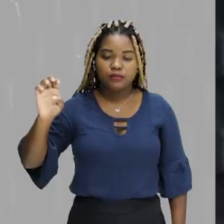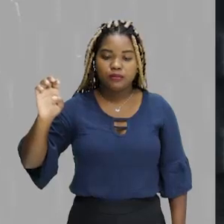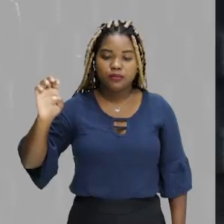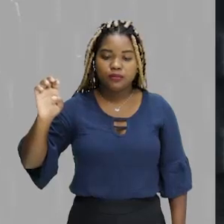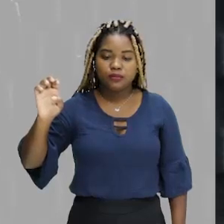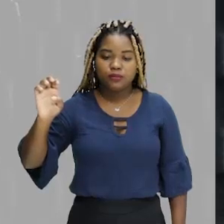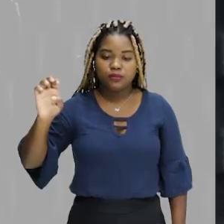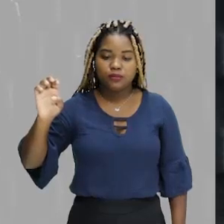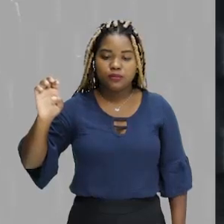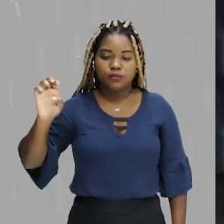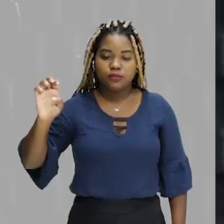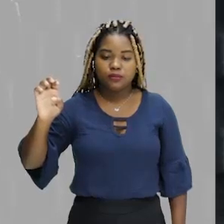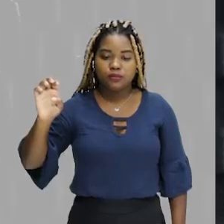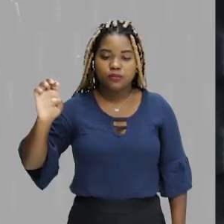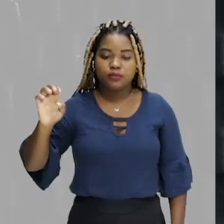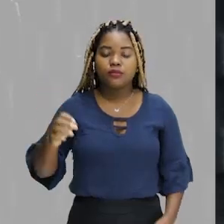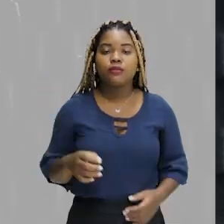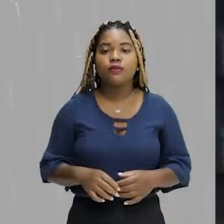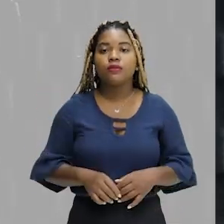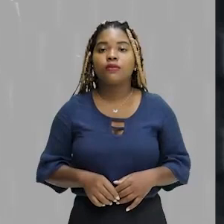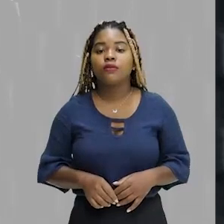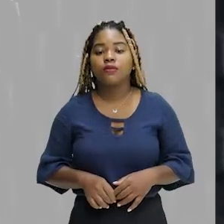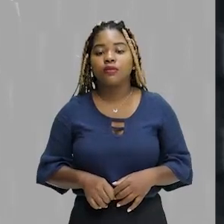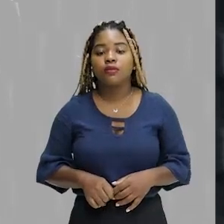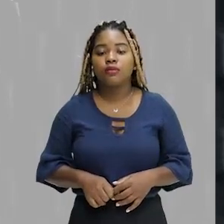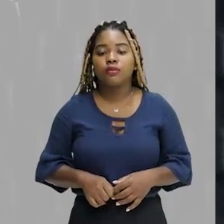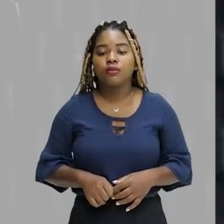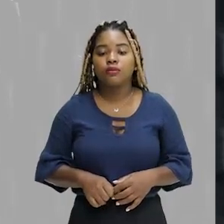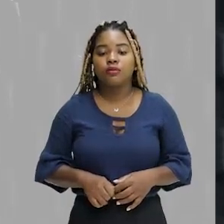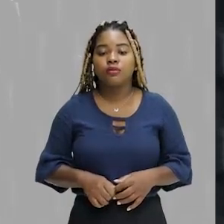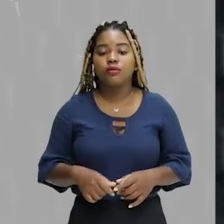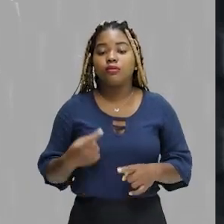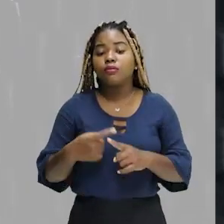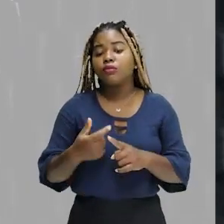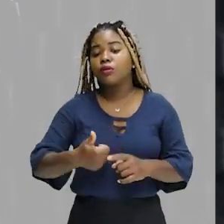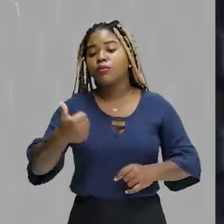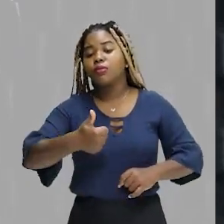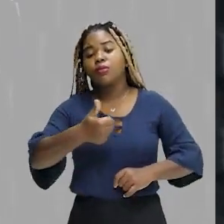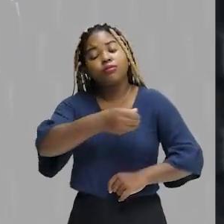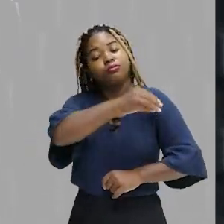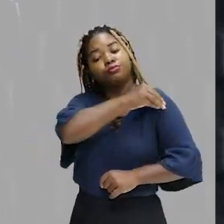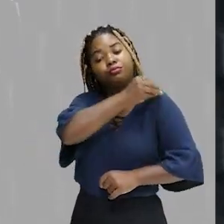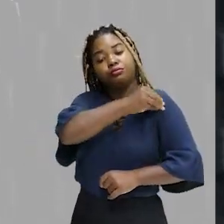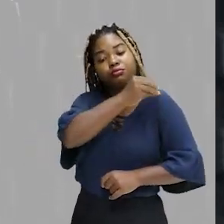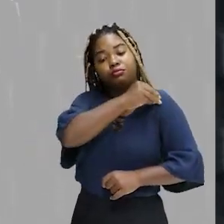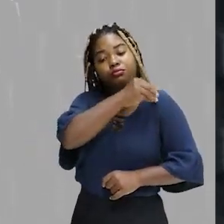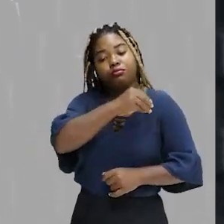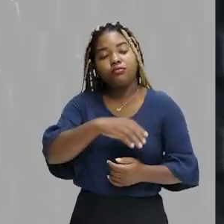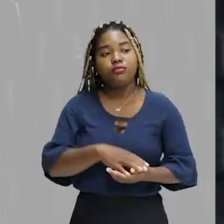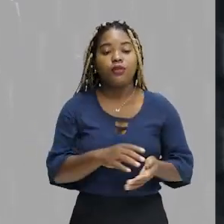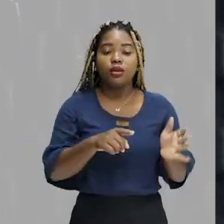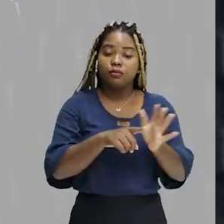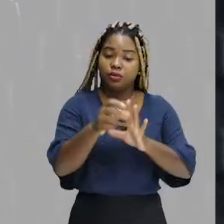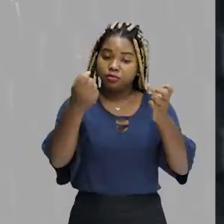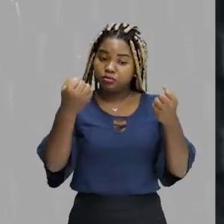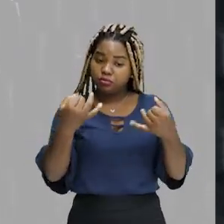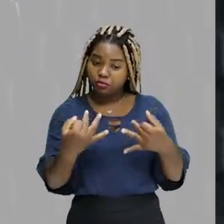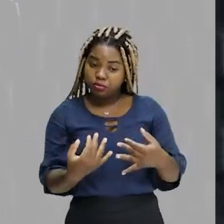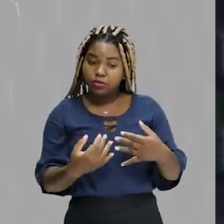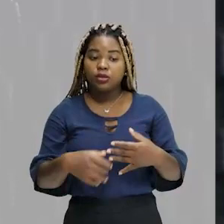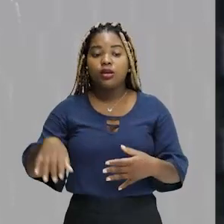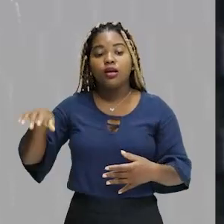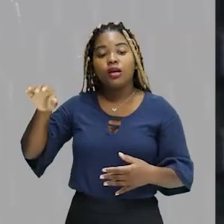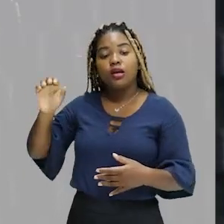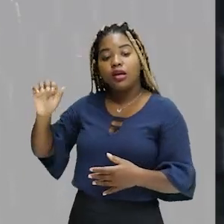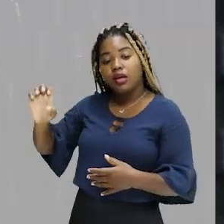isômeros de função. Por quê? Porque o primeiro é um álcool, como né, a questão mesmo fala, né, a alternativa